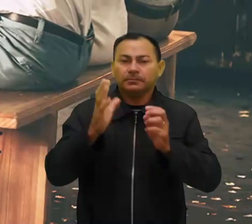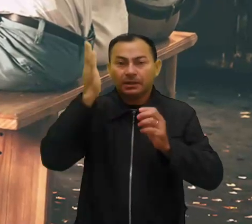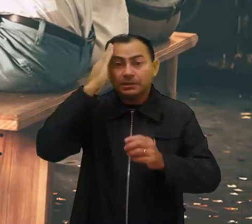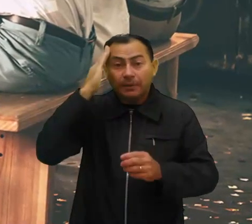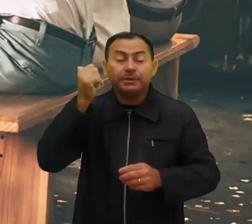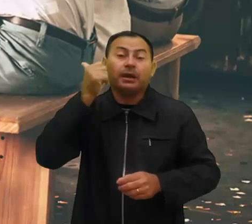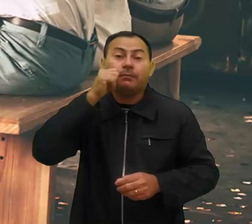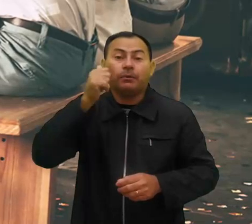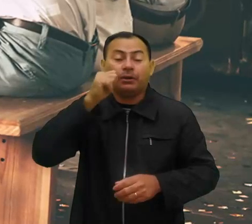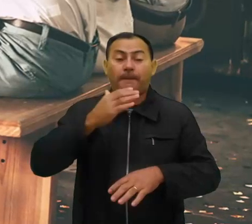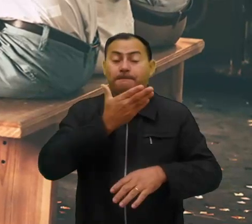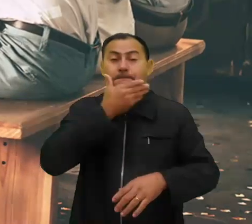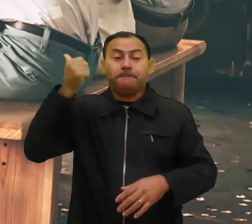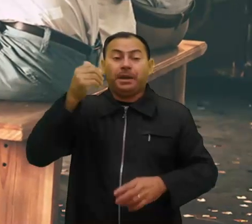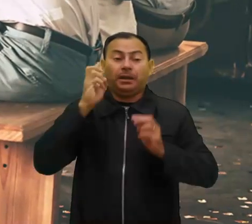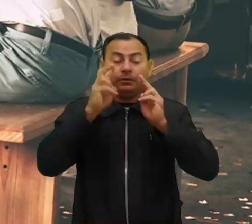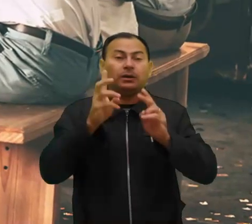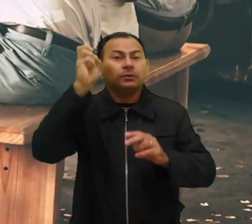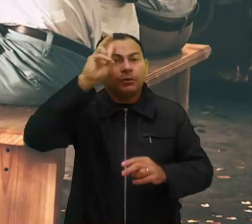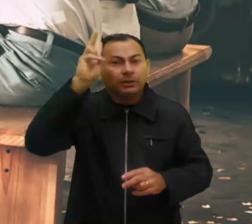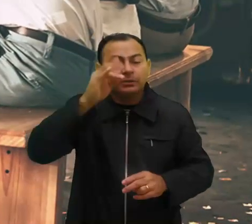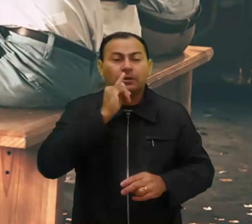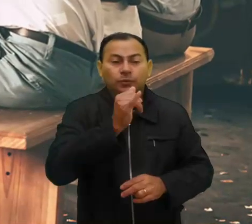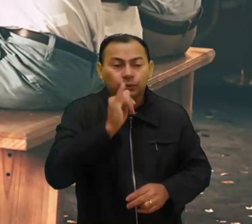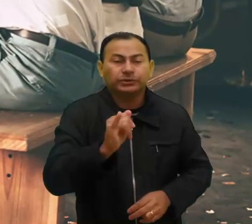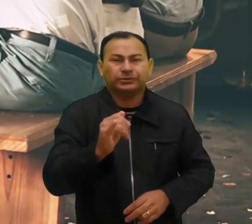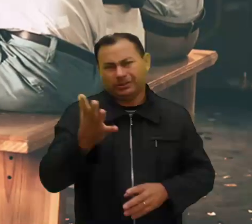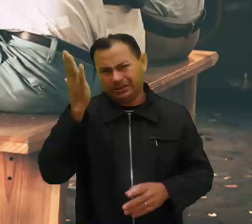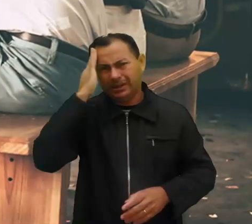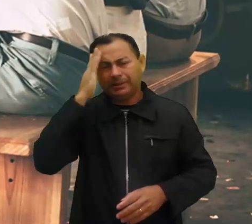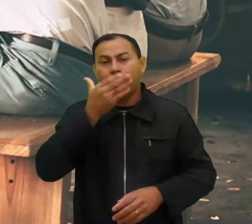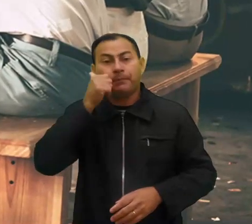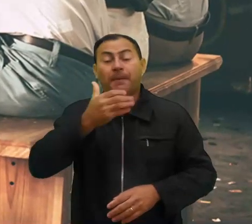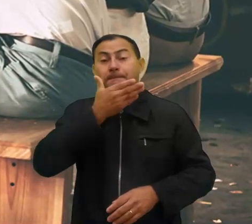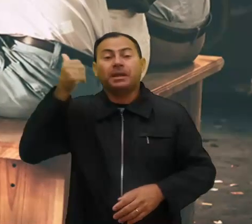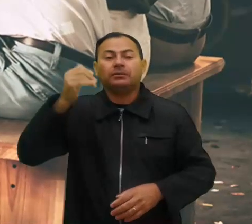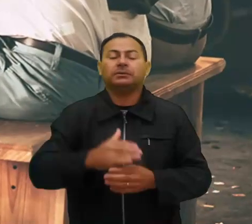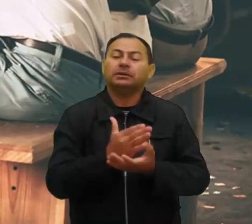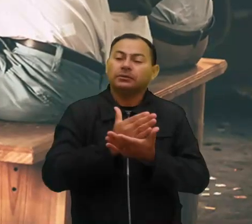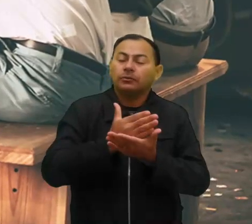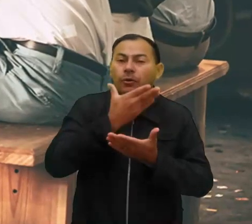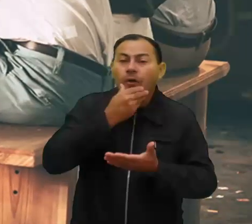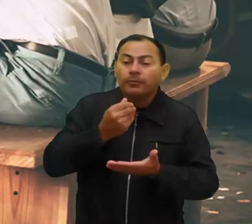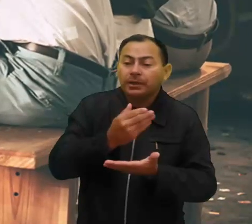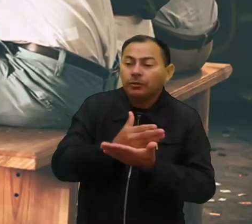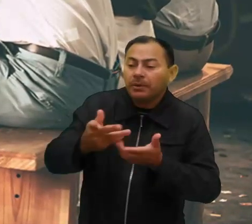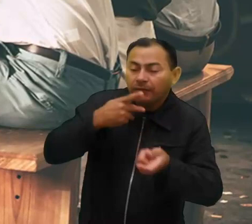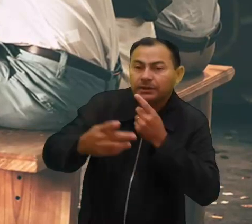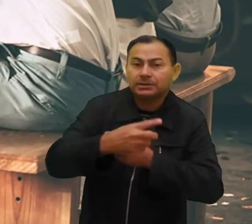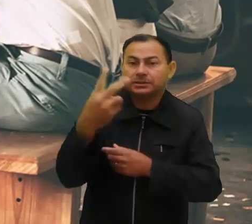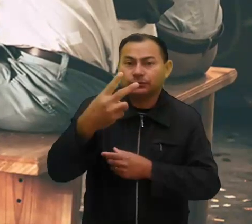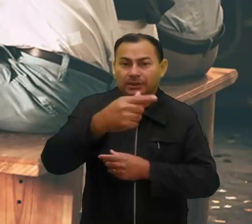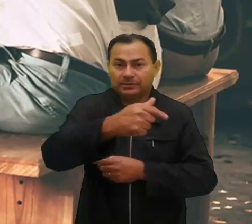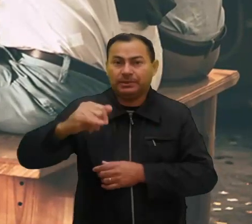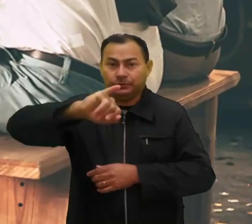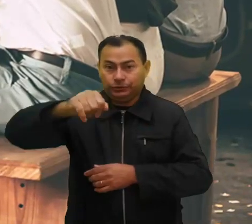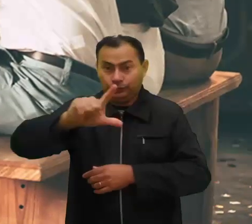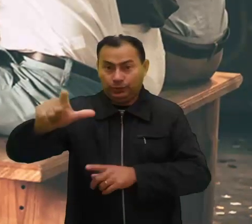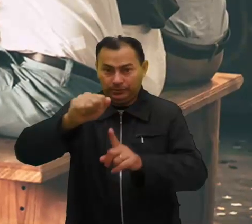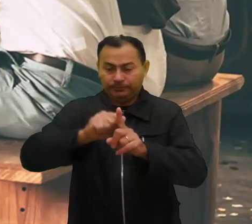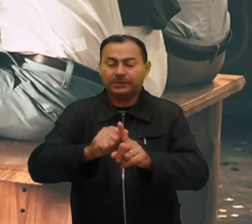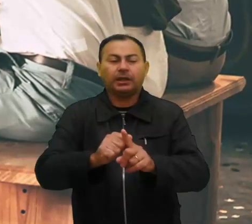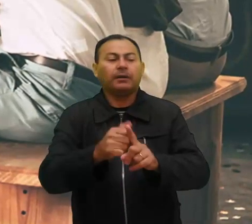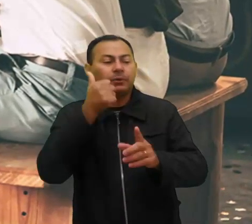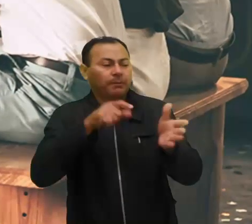sabe que as mulheres são muito melhores contadoras de histórias do que os homens, não sabe? Ele começa dizendo que foi na segunda semana de julho, e